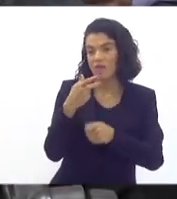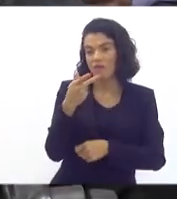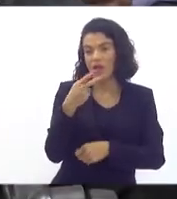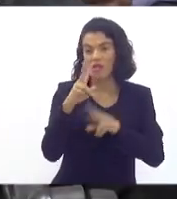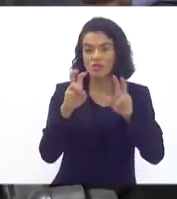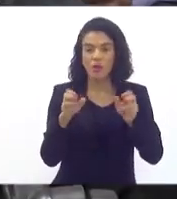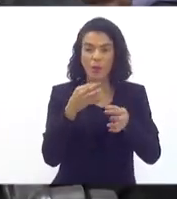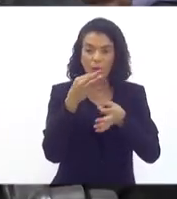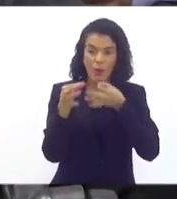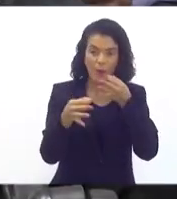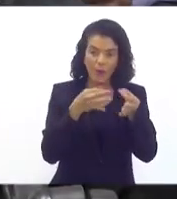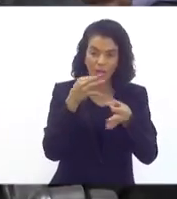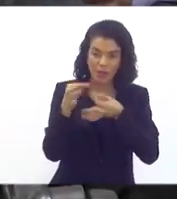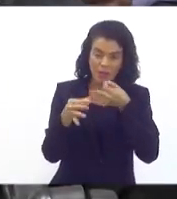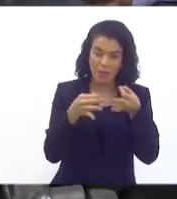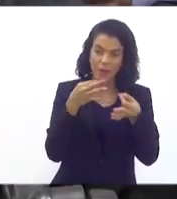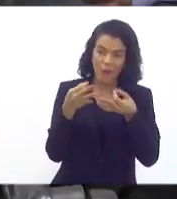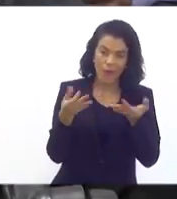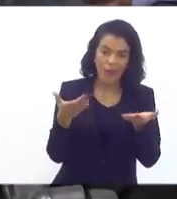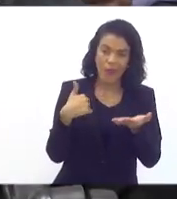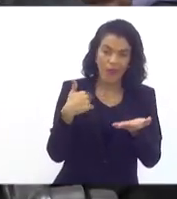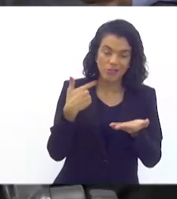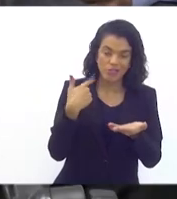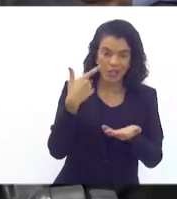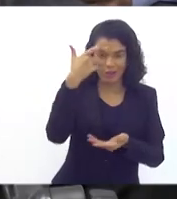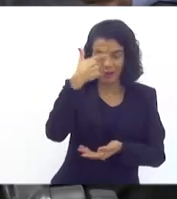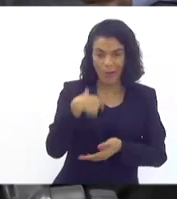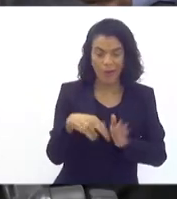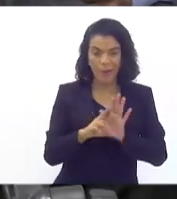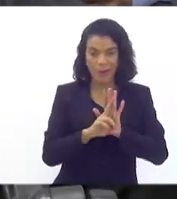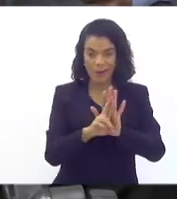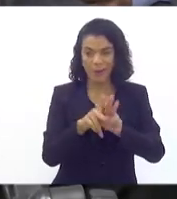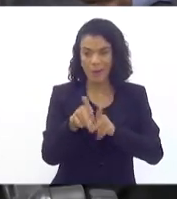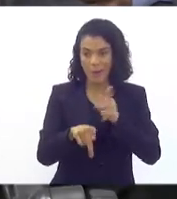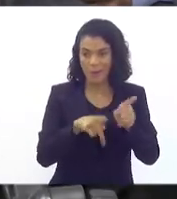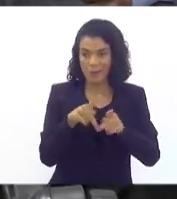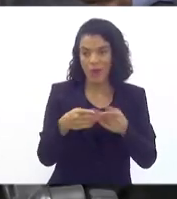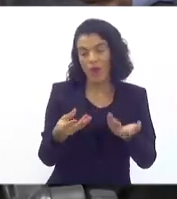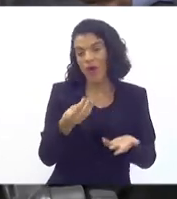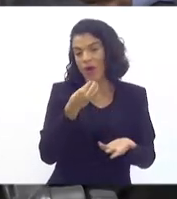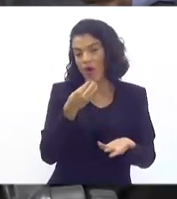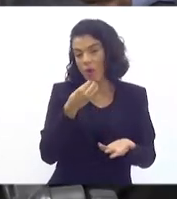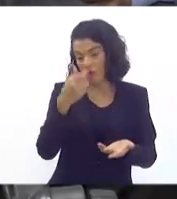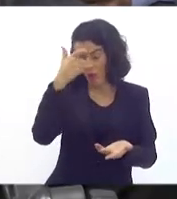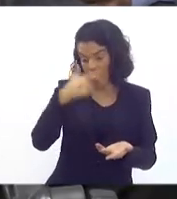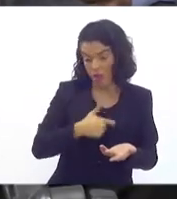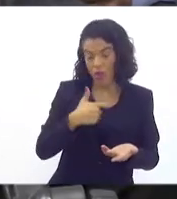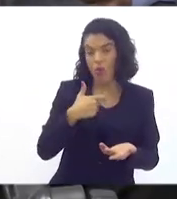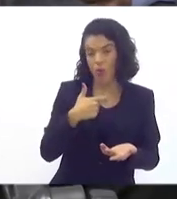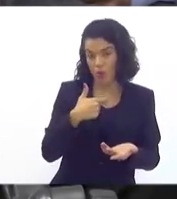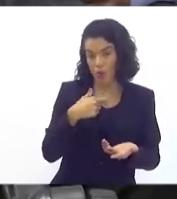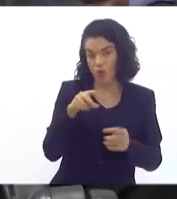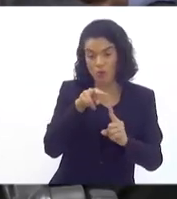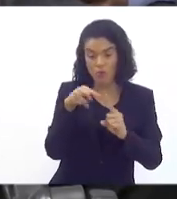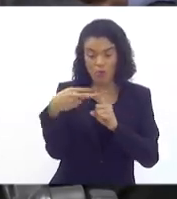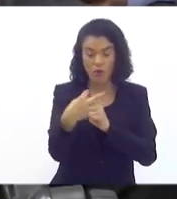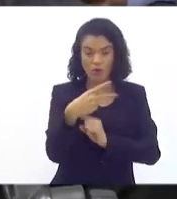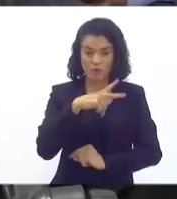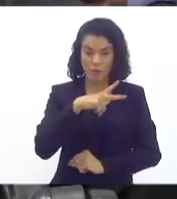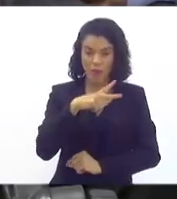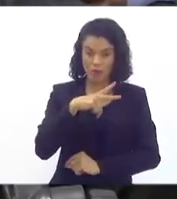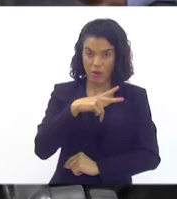e como parlamentar a gente não vai nunca deixar de fazer a nossa posição obviamente que a minha posição ponto de vista pessoal